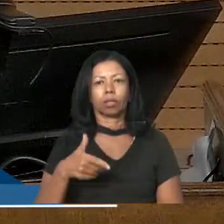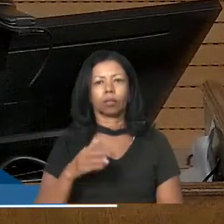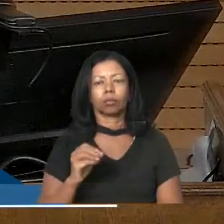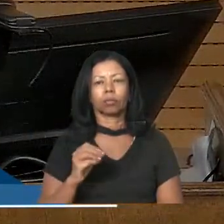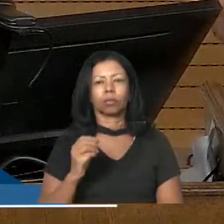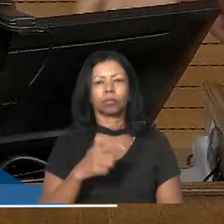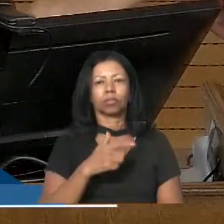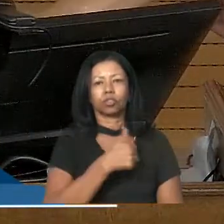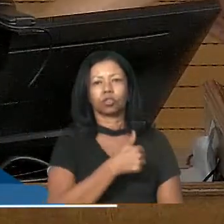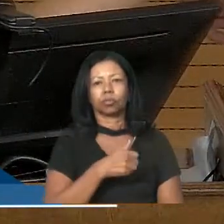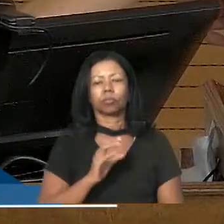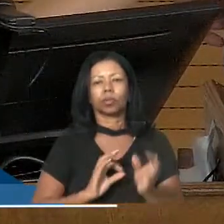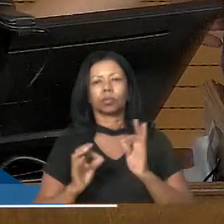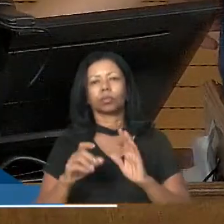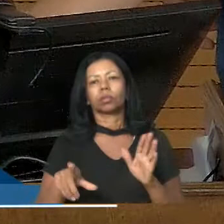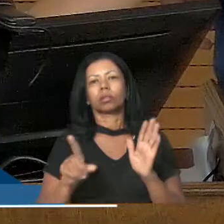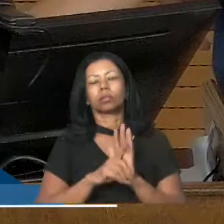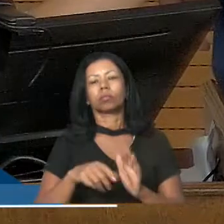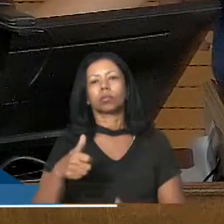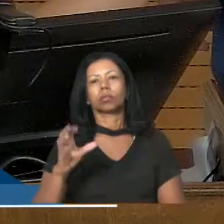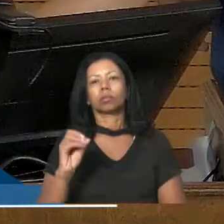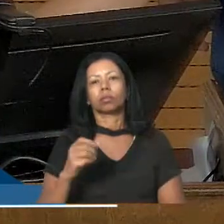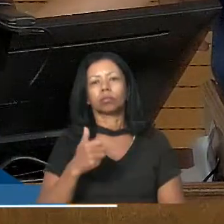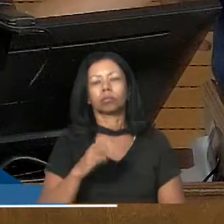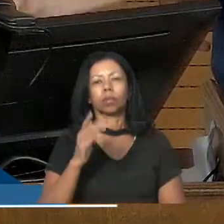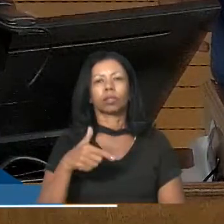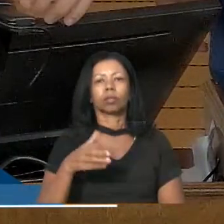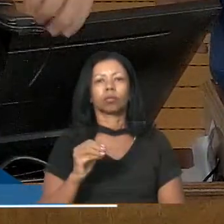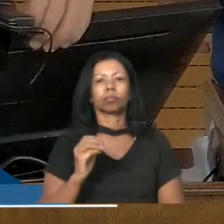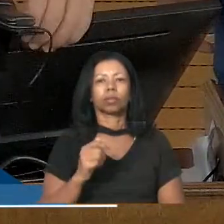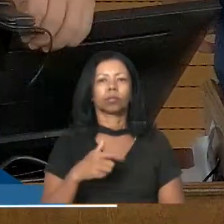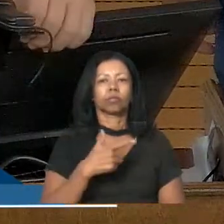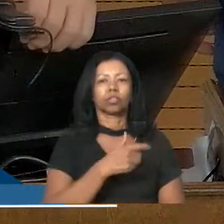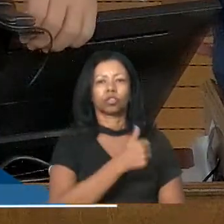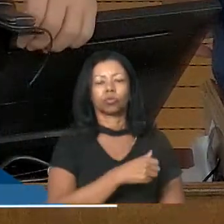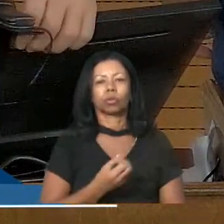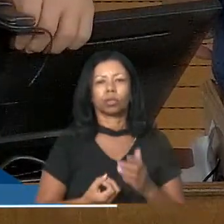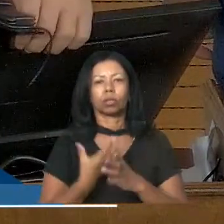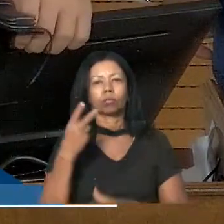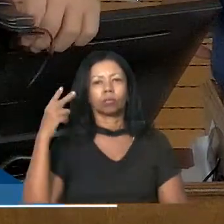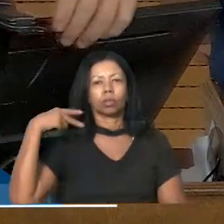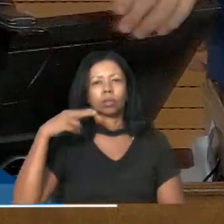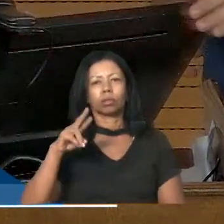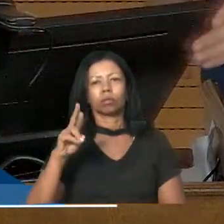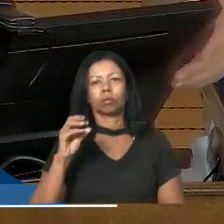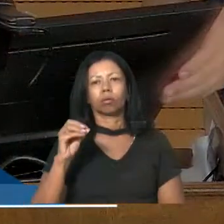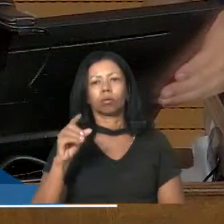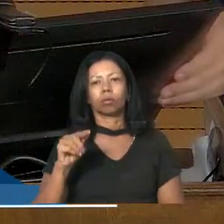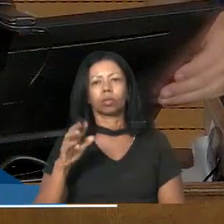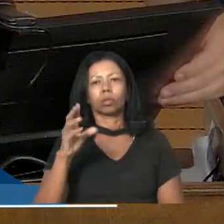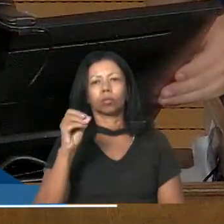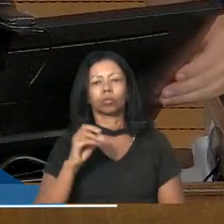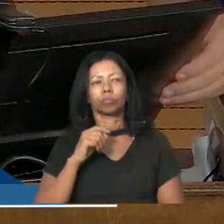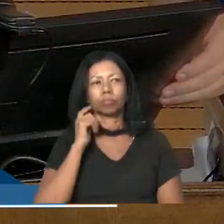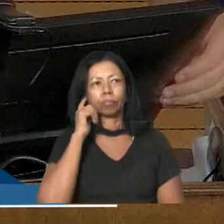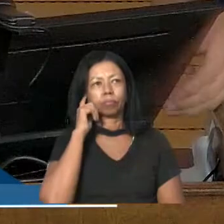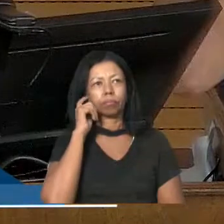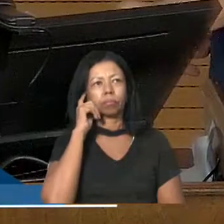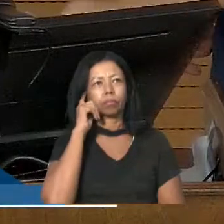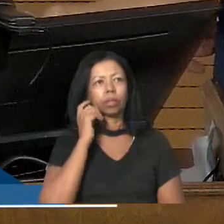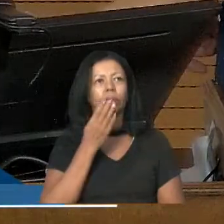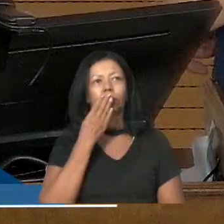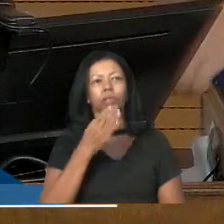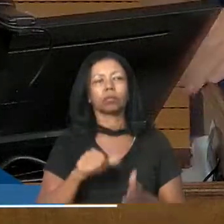774/2021, projeto de lei número 101/2021, autoria Rodrigo Ramos Soares. Solicito ao senhor